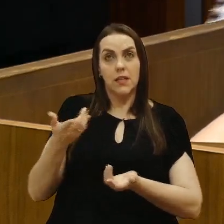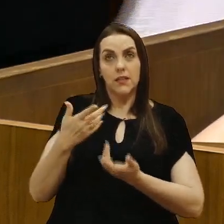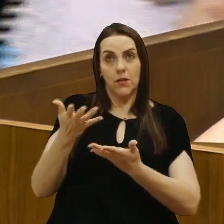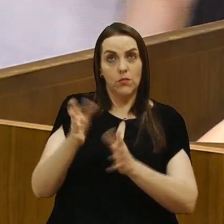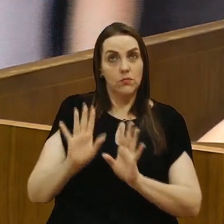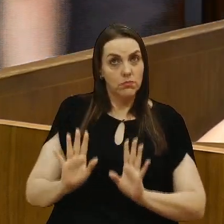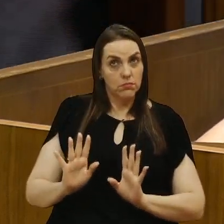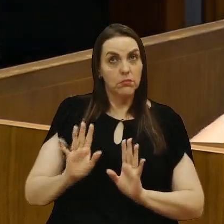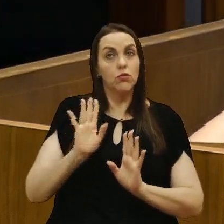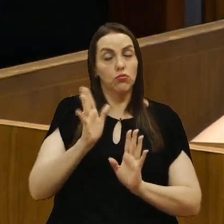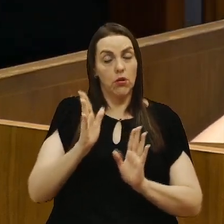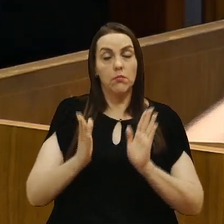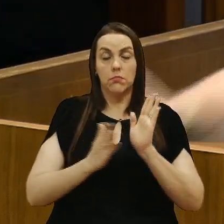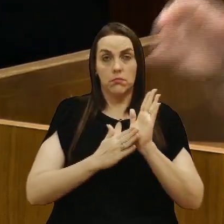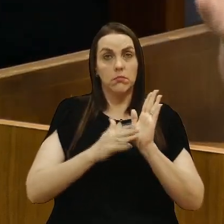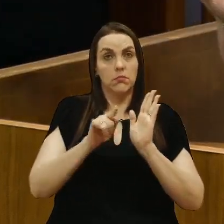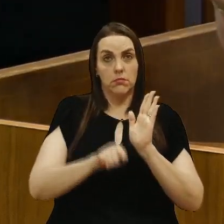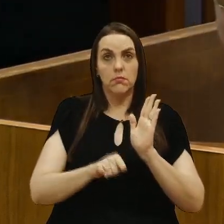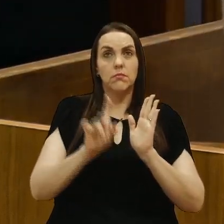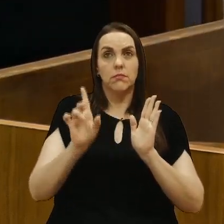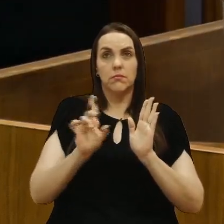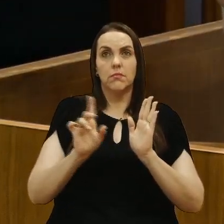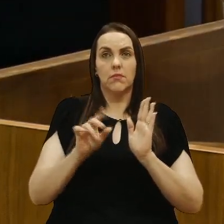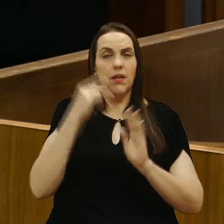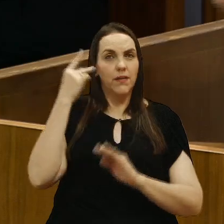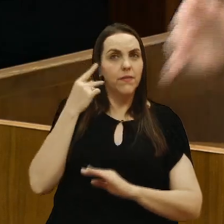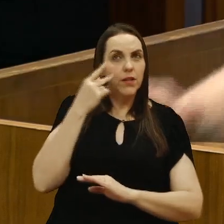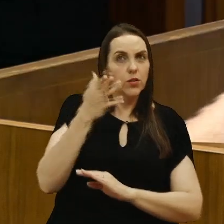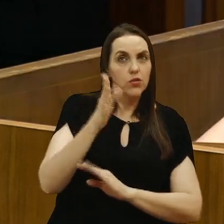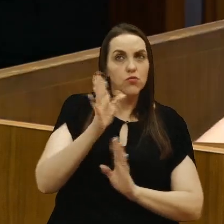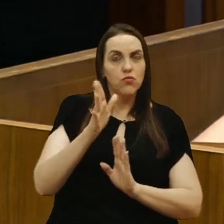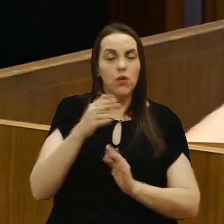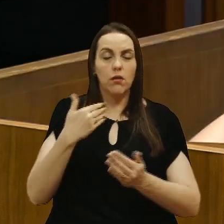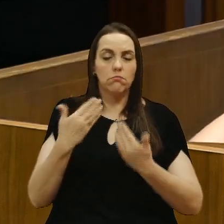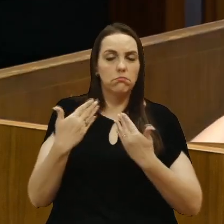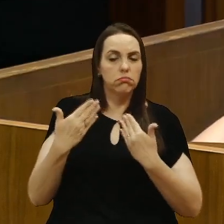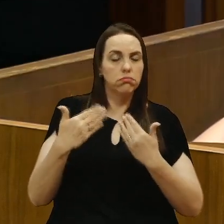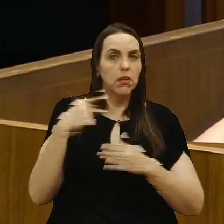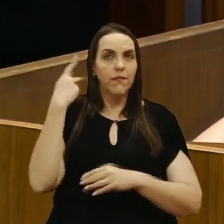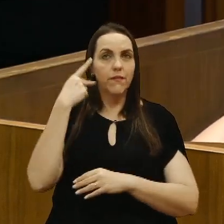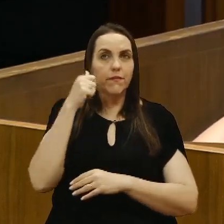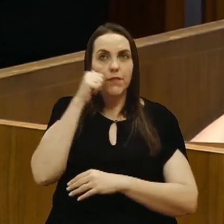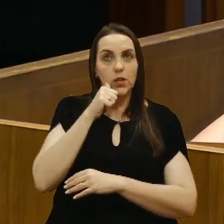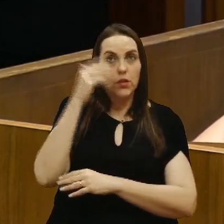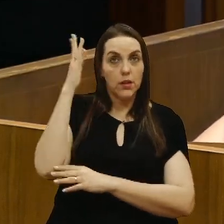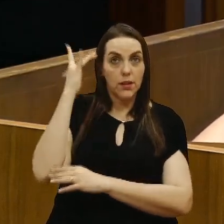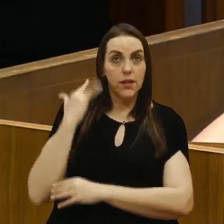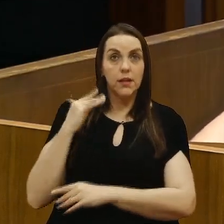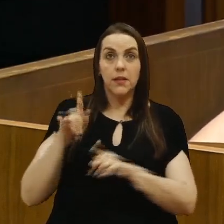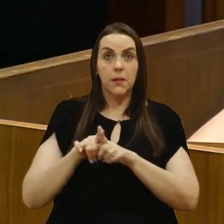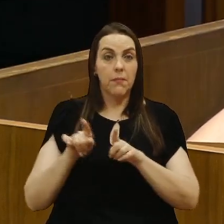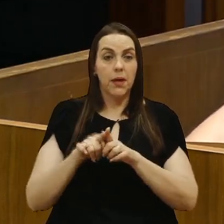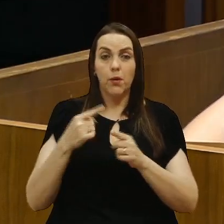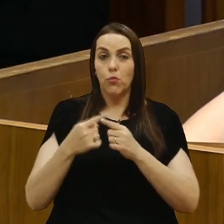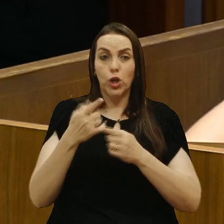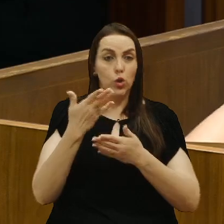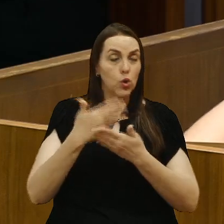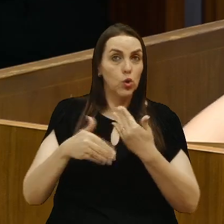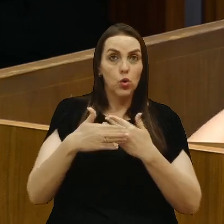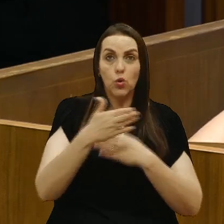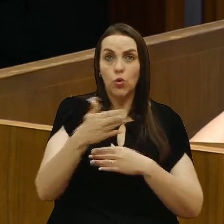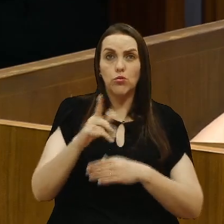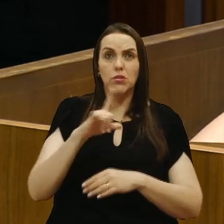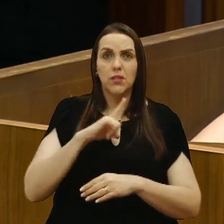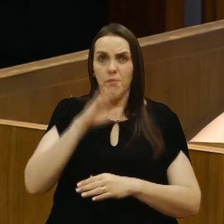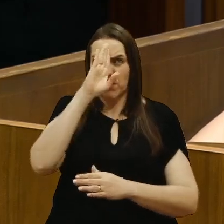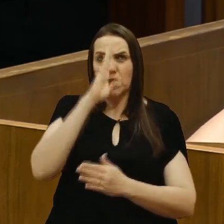uma proposição dessa vereadora. Eu estava dialogando ali com a vereadora Daiane Mello também, porque todo mundo que tem, acredito que